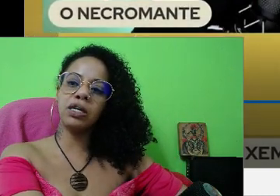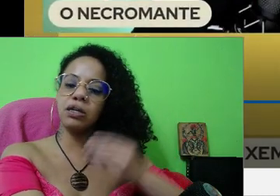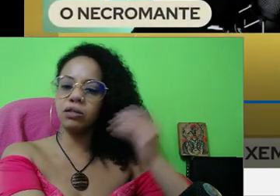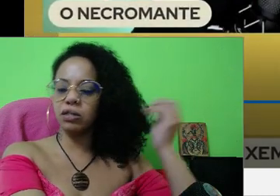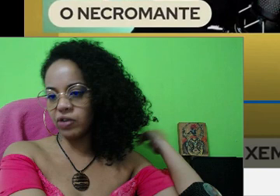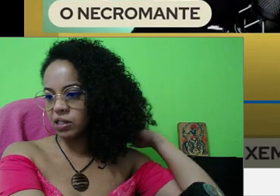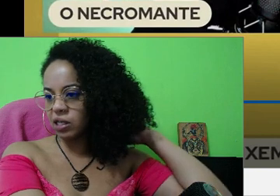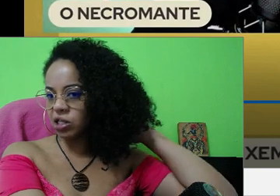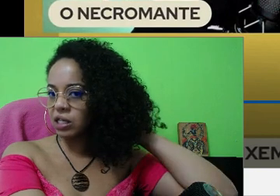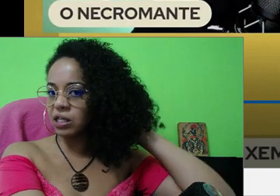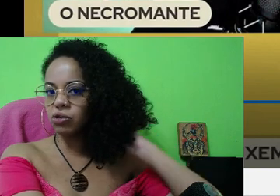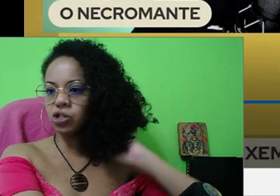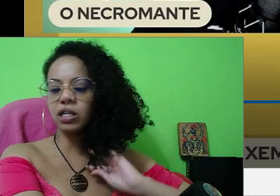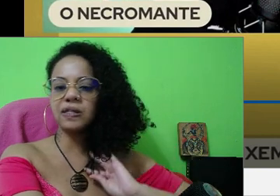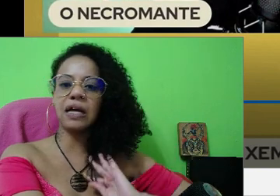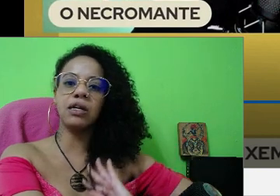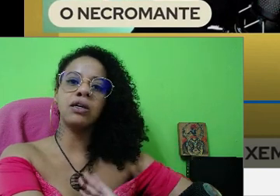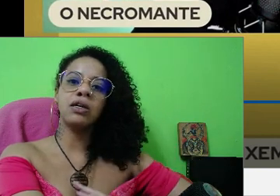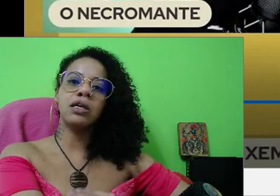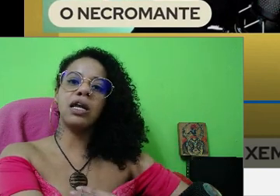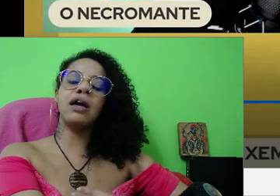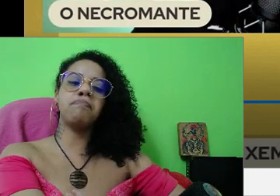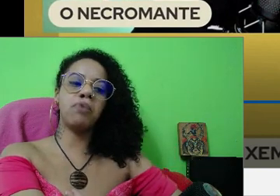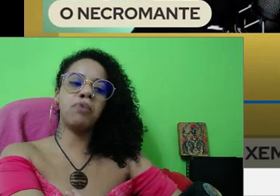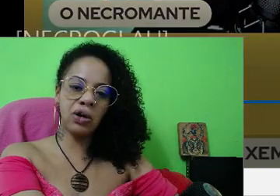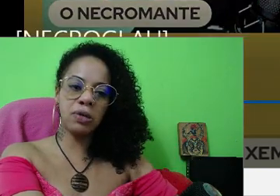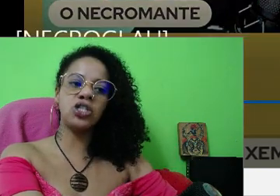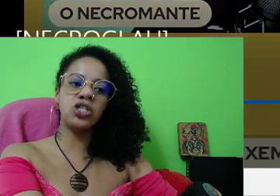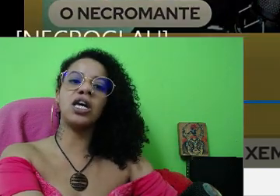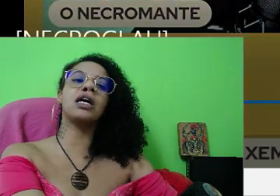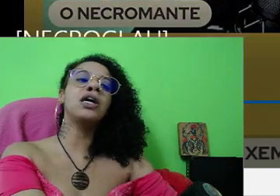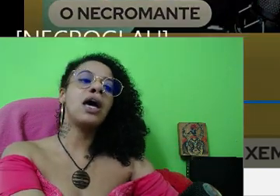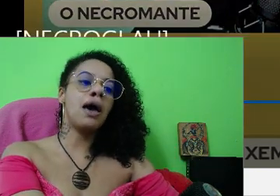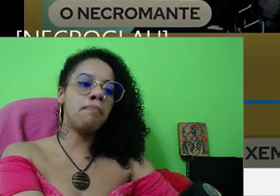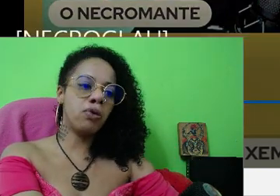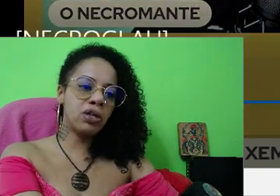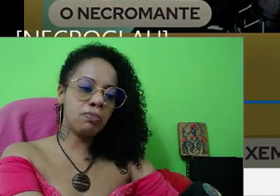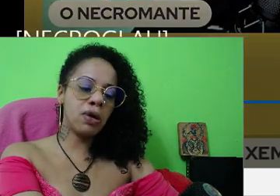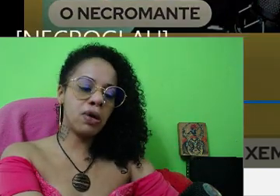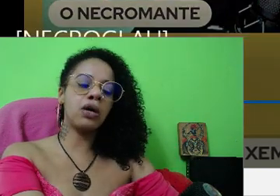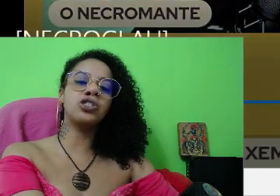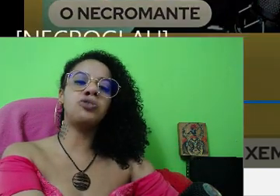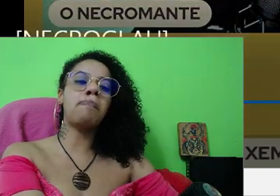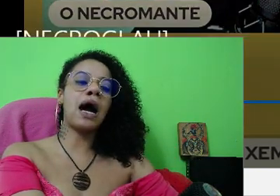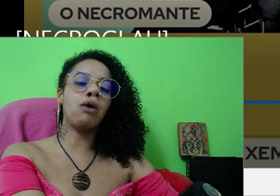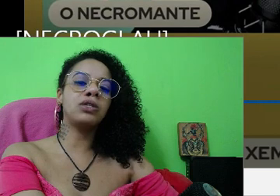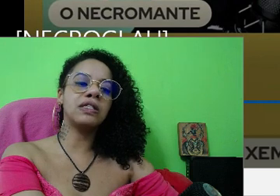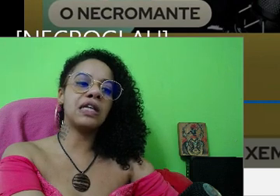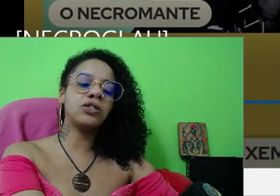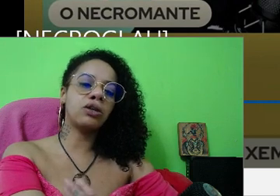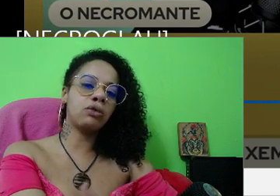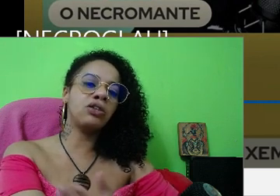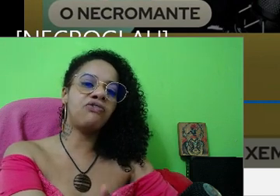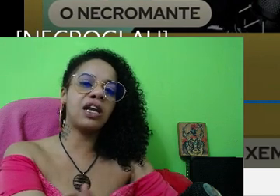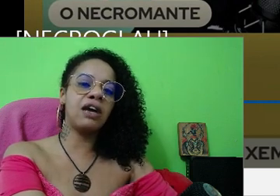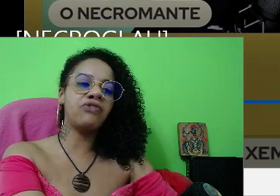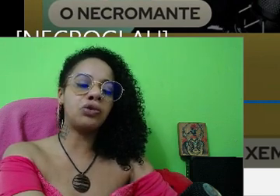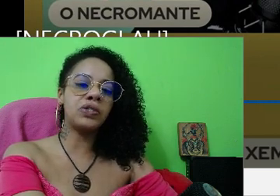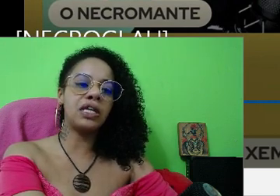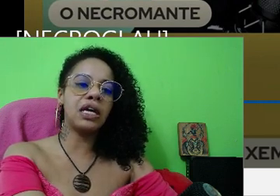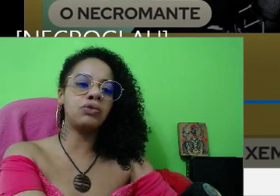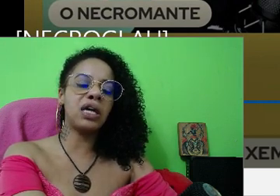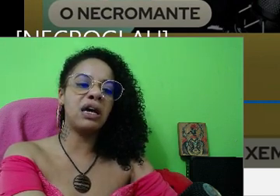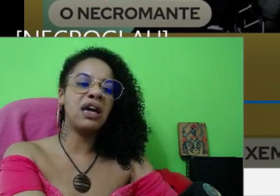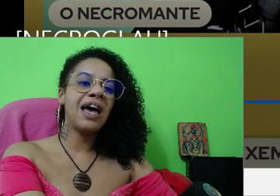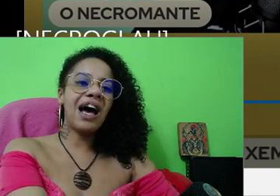ser coisa boa que talvez esteja até sendo utilizada né bom ter uma agenda é bom ter um negócio de pautas né só que quando eu falei